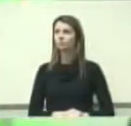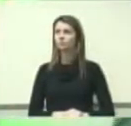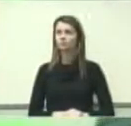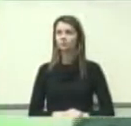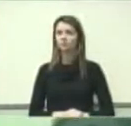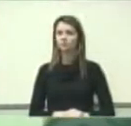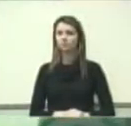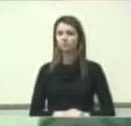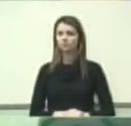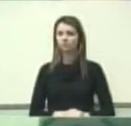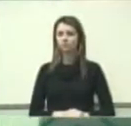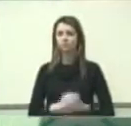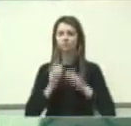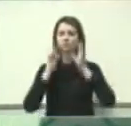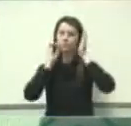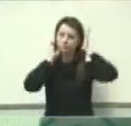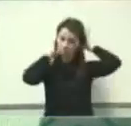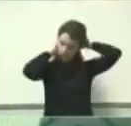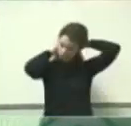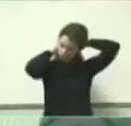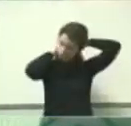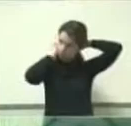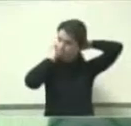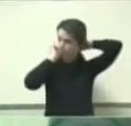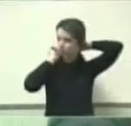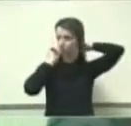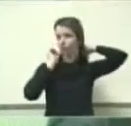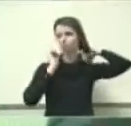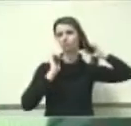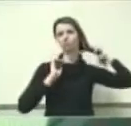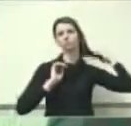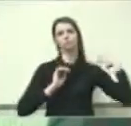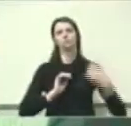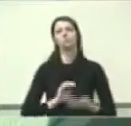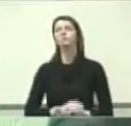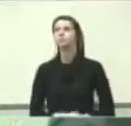estando eles navegando